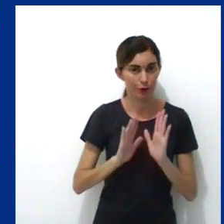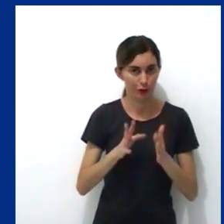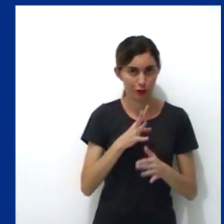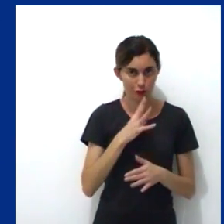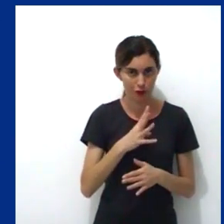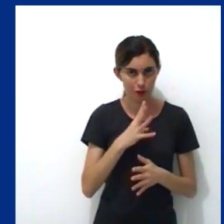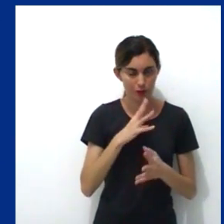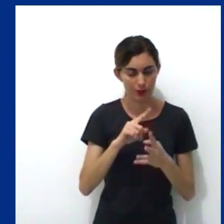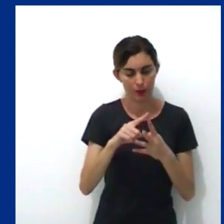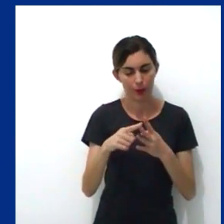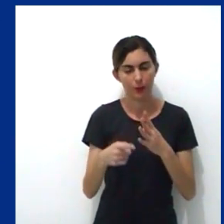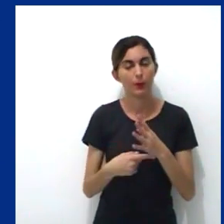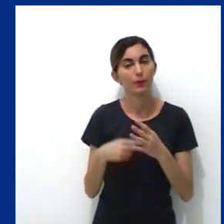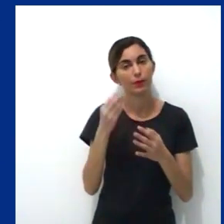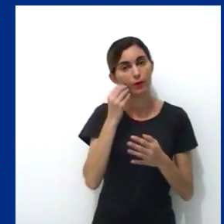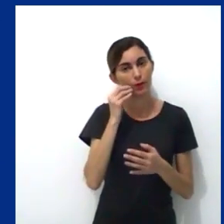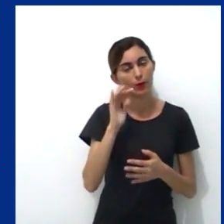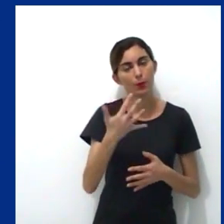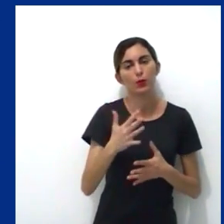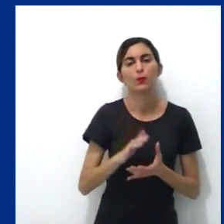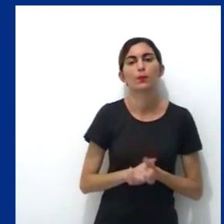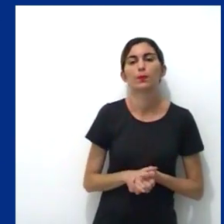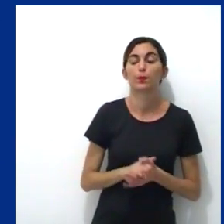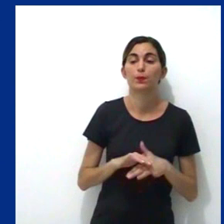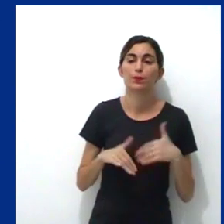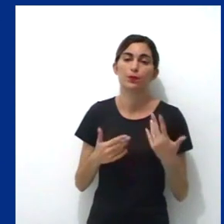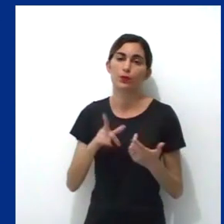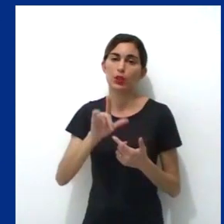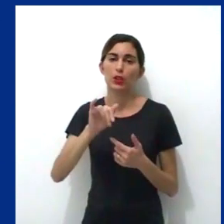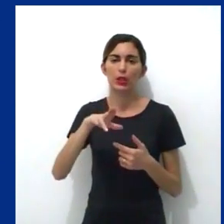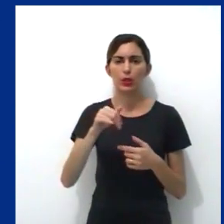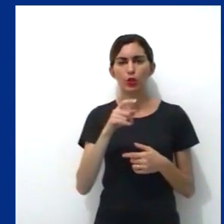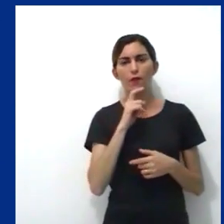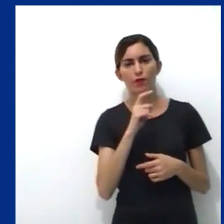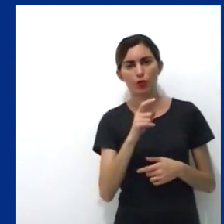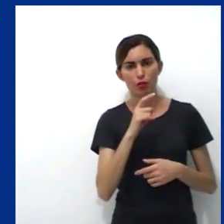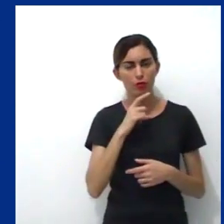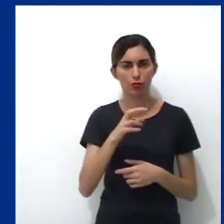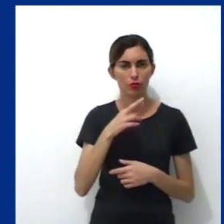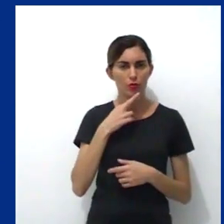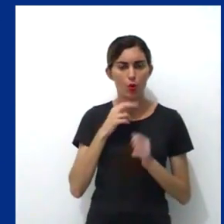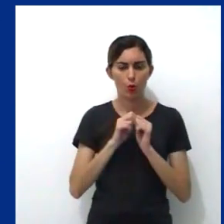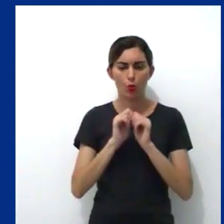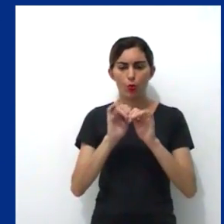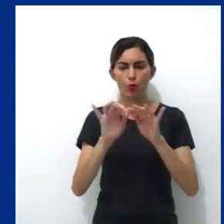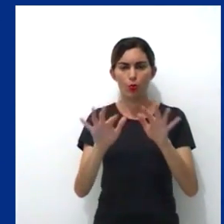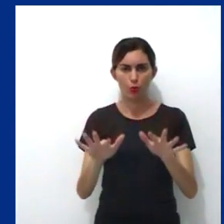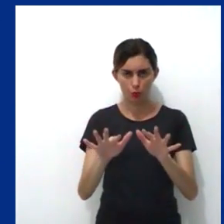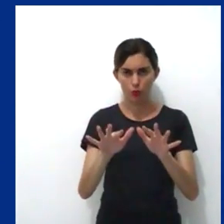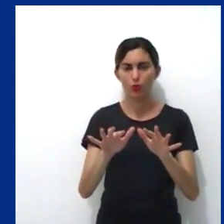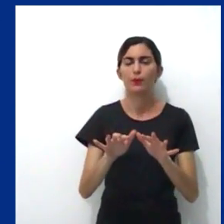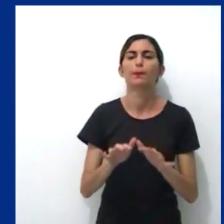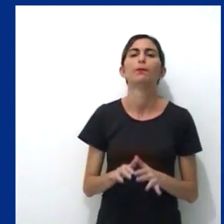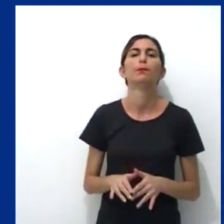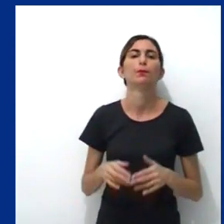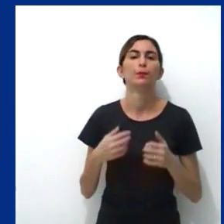o que a gente chama de congelador, aqui é o evaporador. É aí que vai acontecer o processo